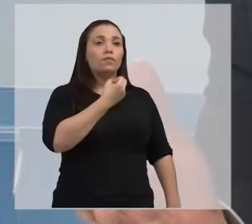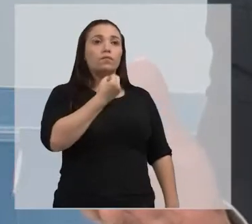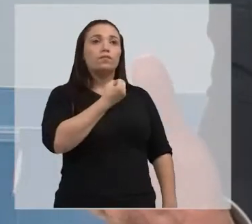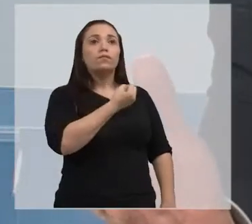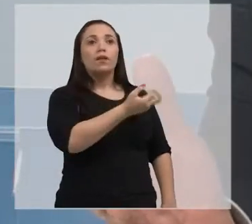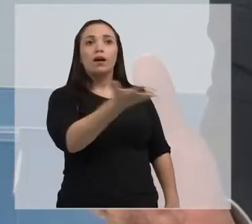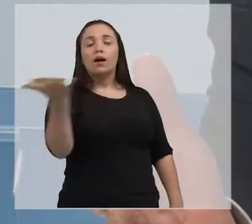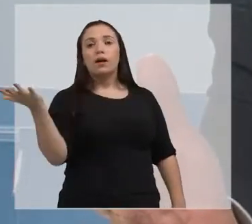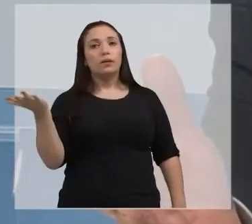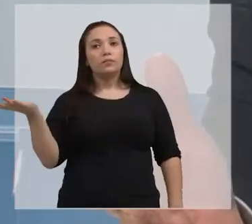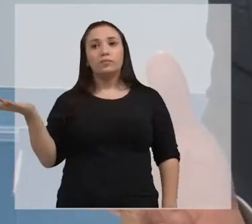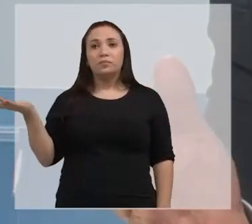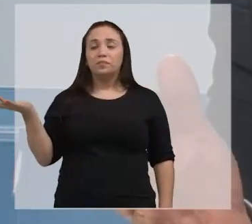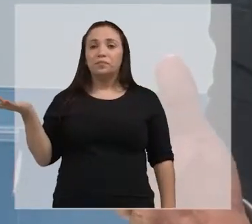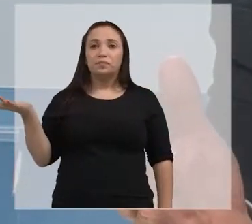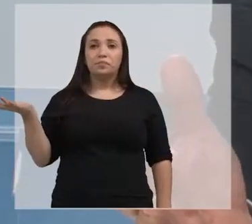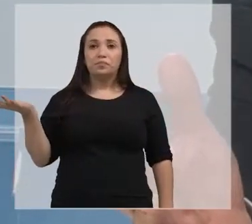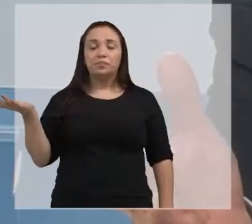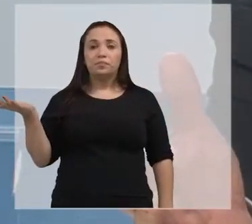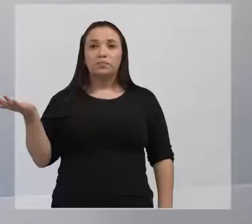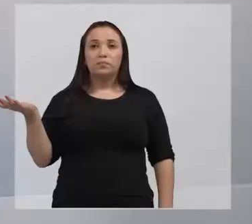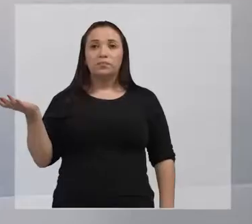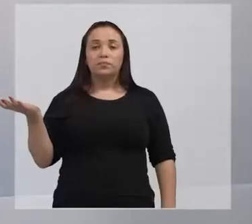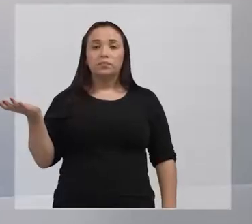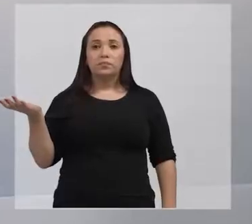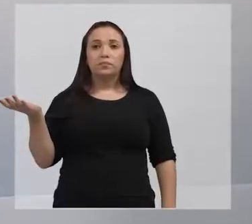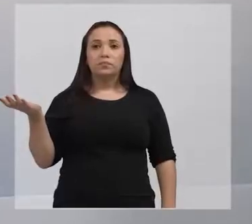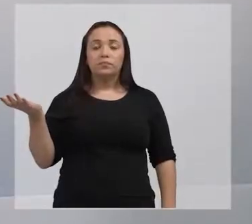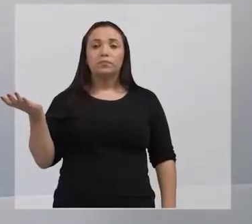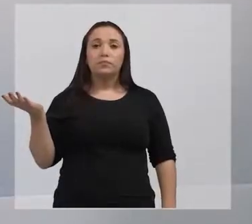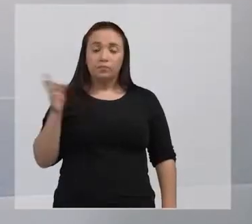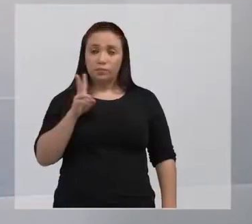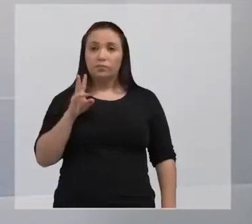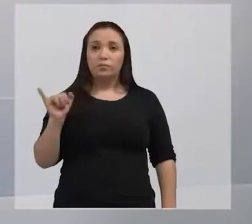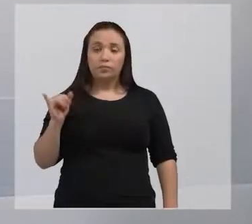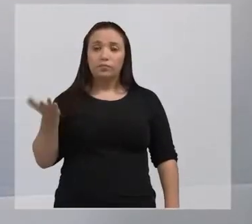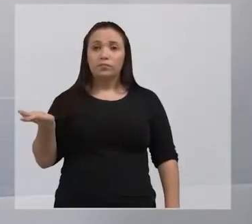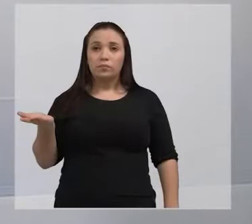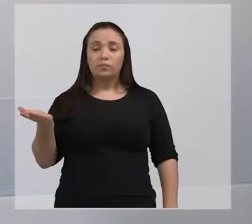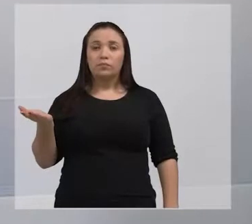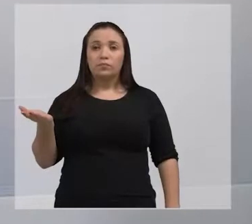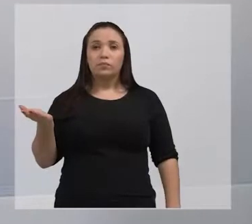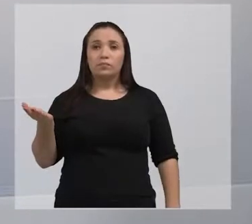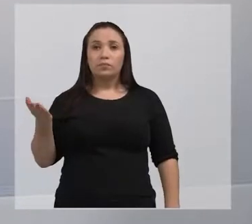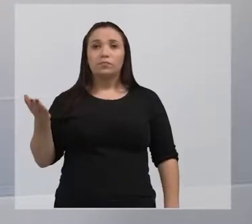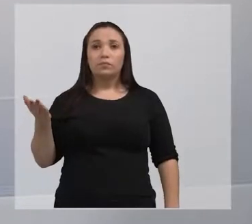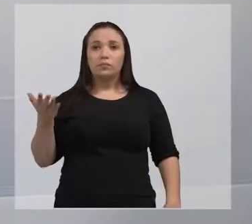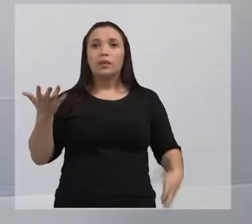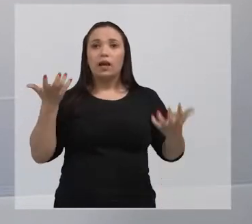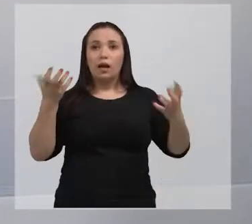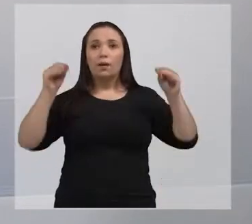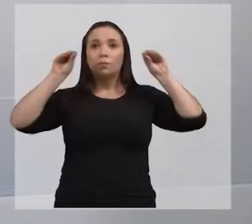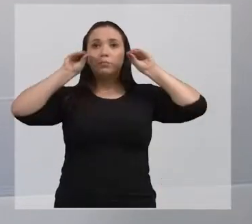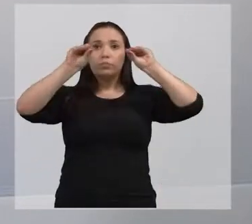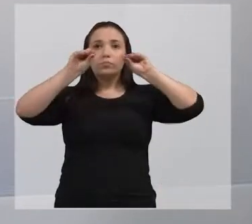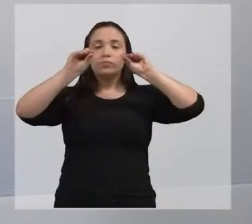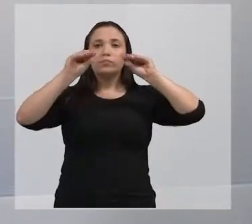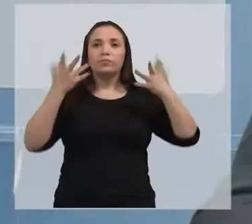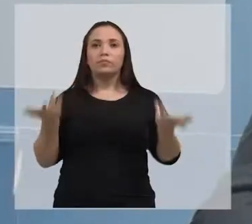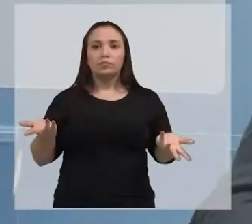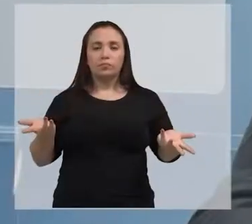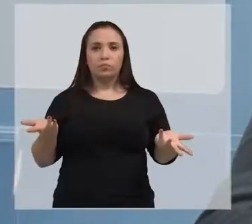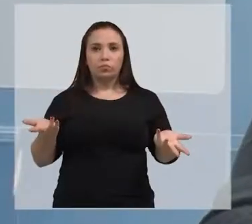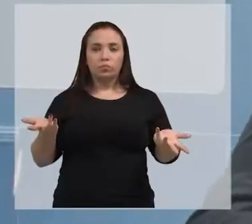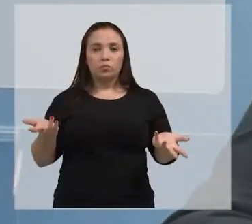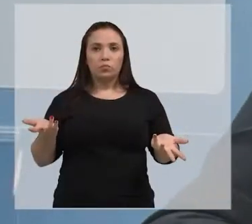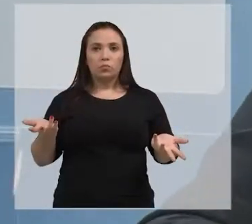Bolsonaros. Aqui nós temos pelo menos um ou dois da base dos 22 que vão botar o Bolsonaro ou o Lava Jato. Pronto, aqui dois não,